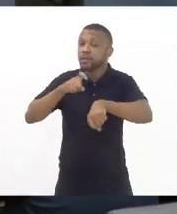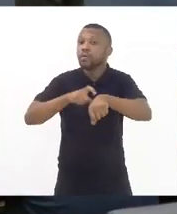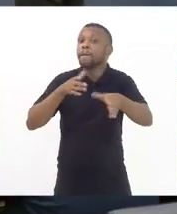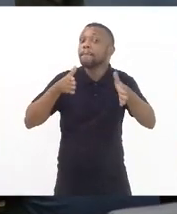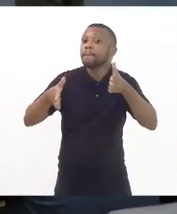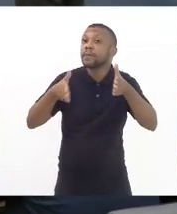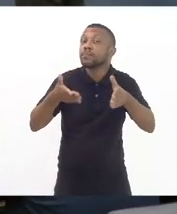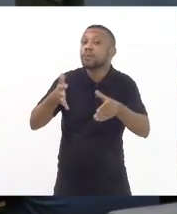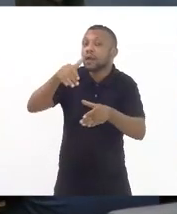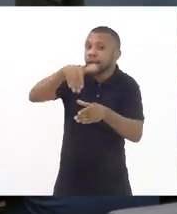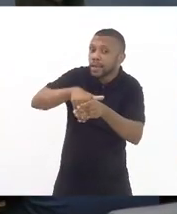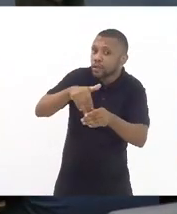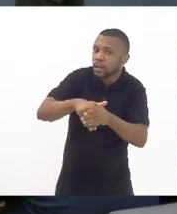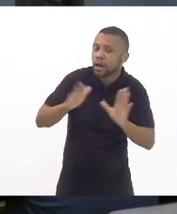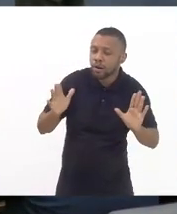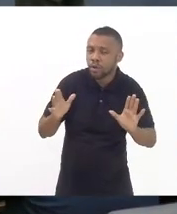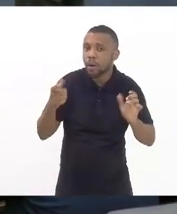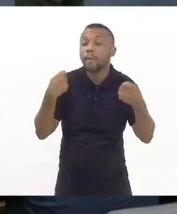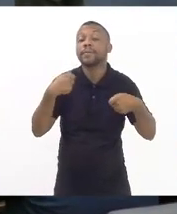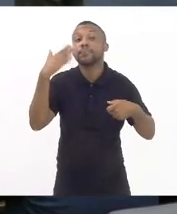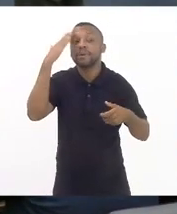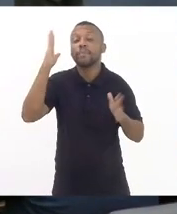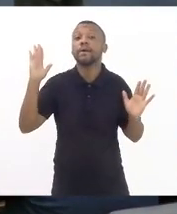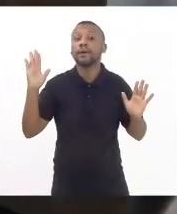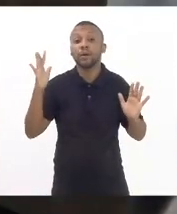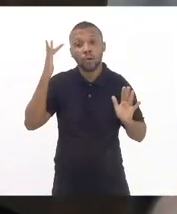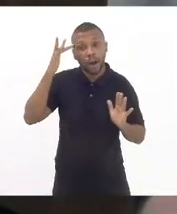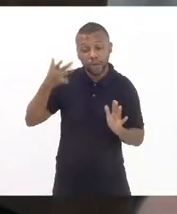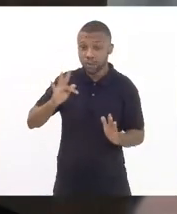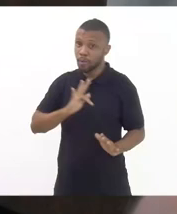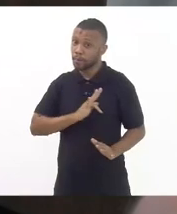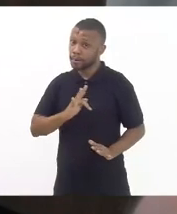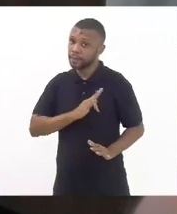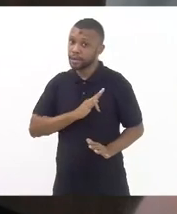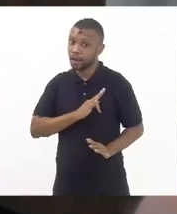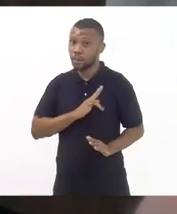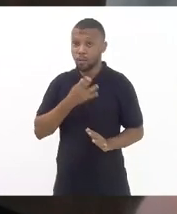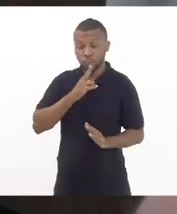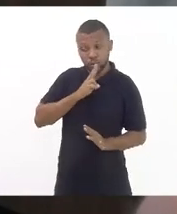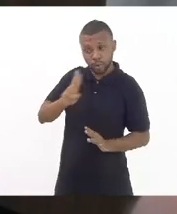Eu quero saber disso. Acho que os policiais merecem essa resposta.